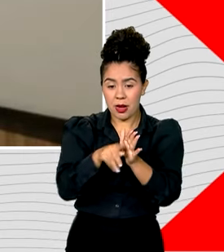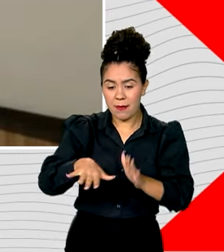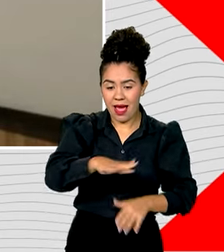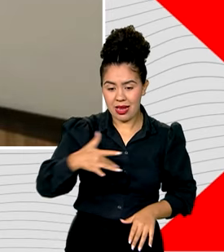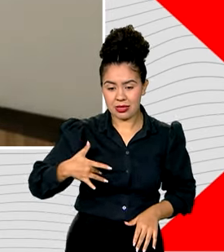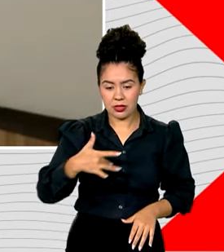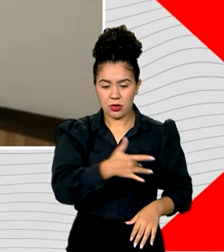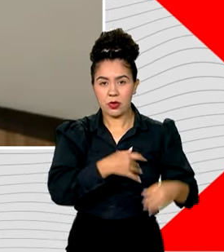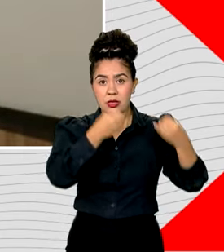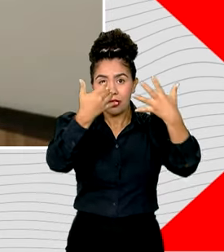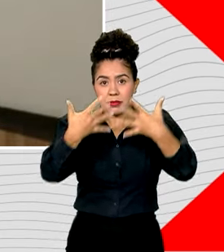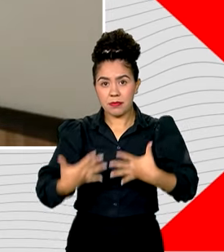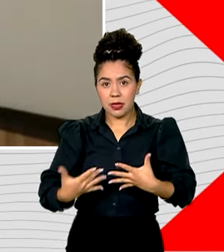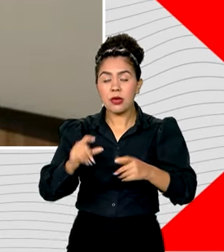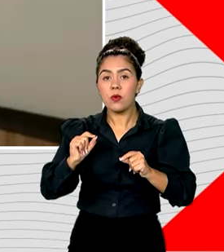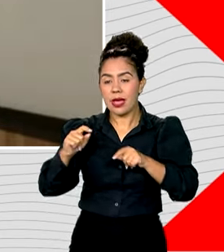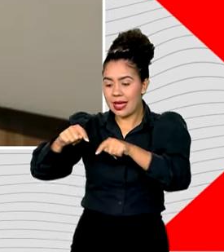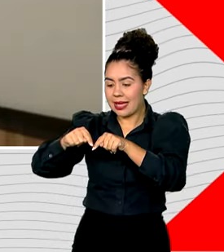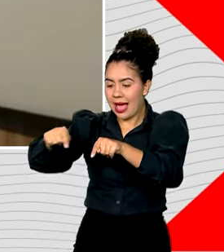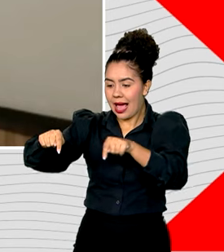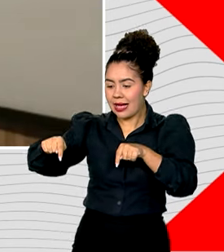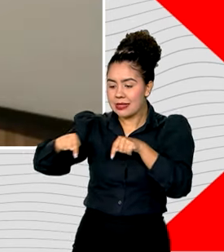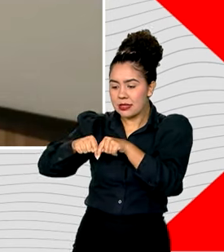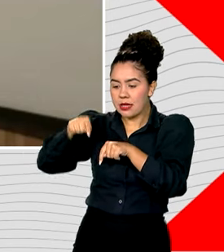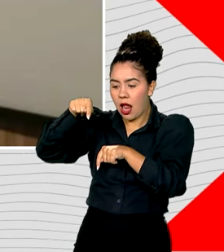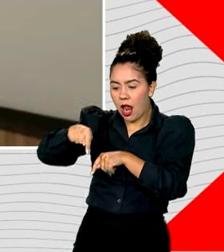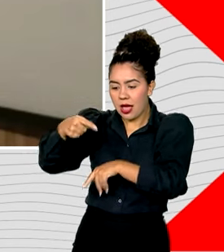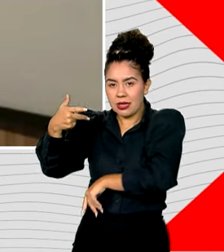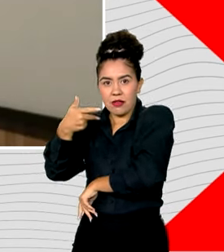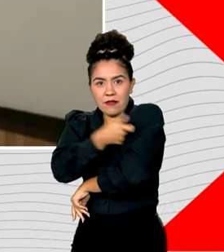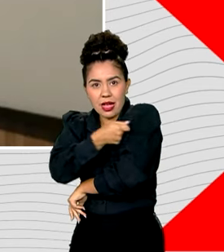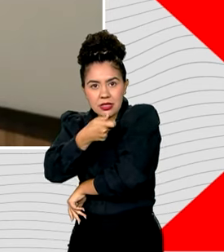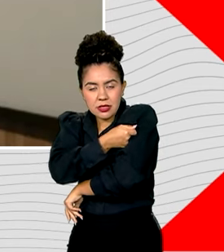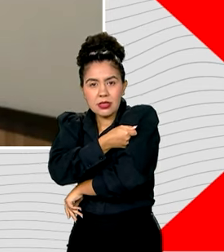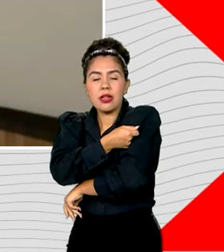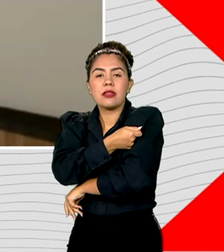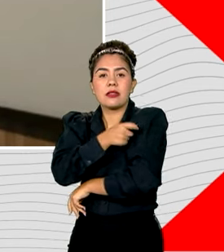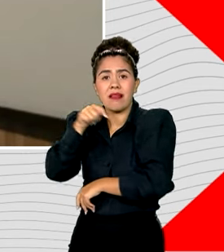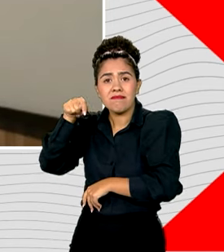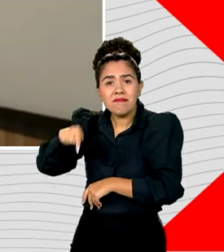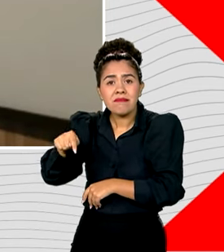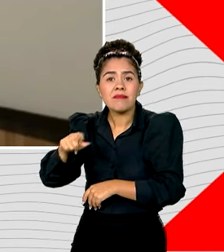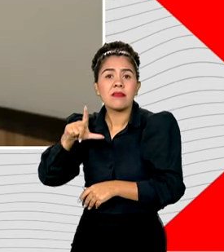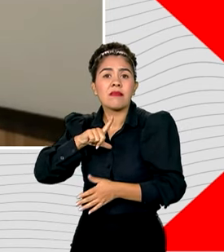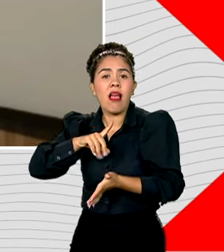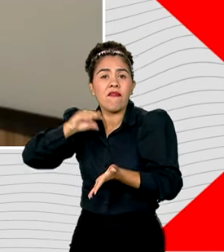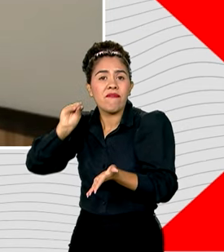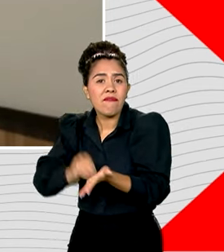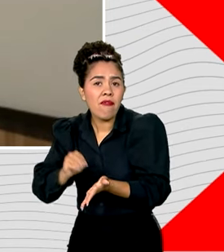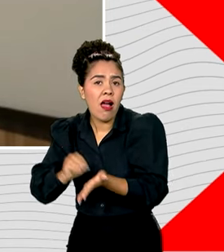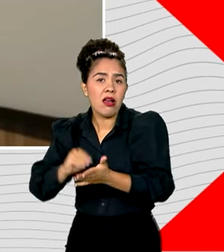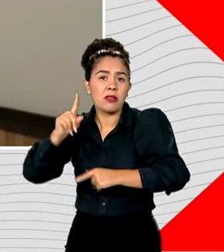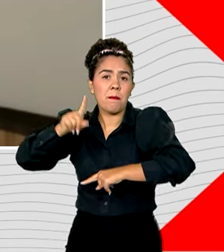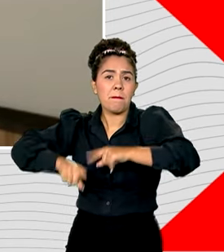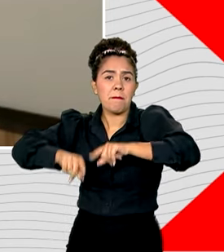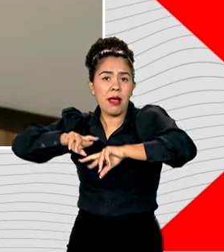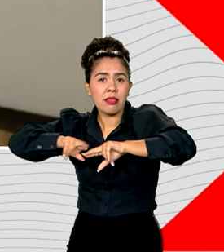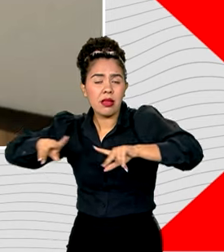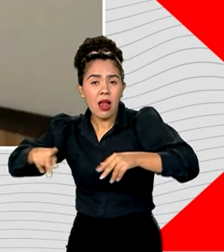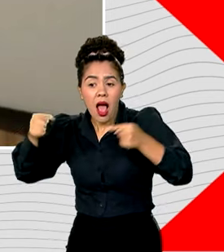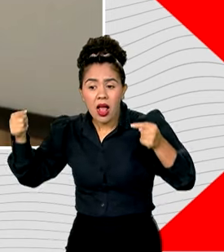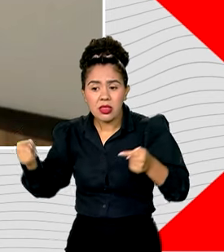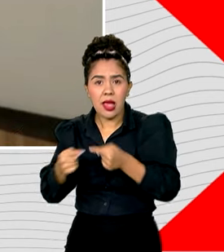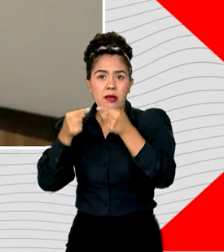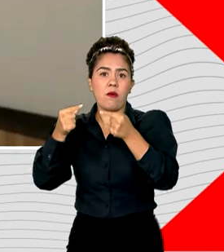é que as salas de vacinação dos Municípios menores mais distantes eles ainda sofrem com a falta de equipamento entos adequados para manter